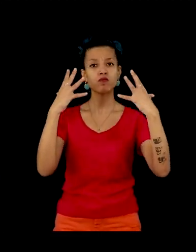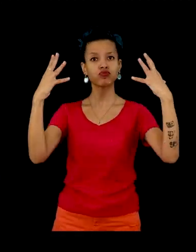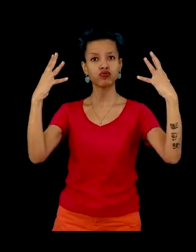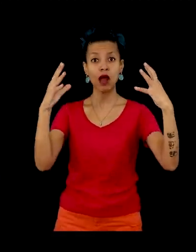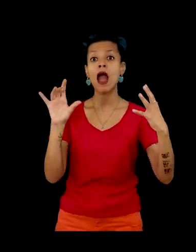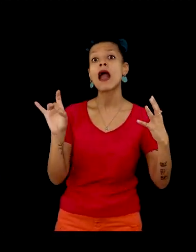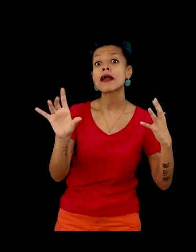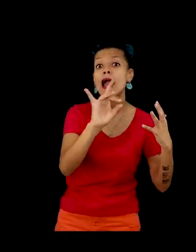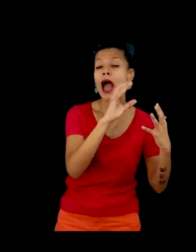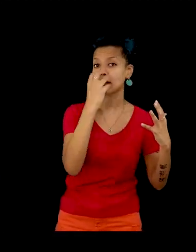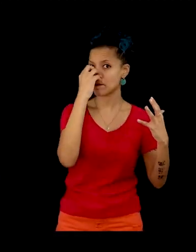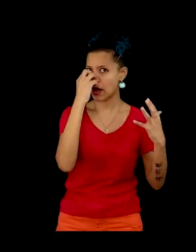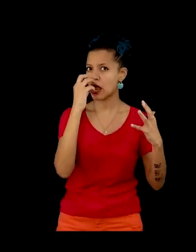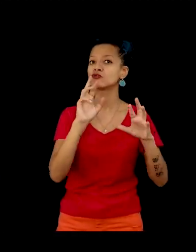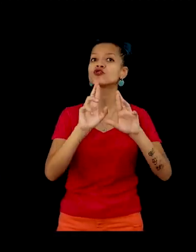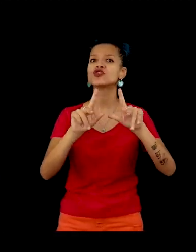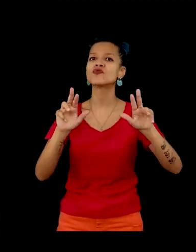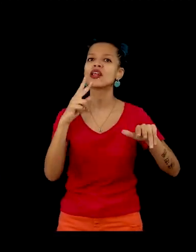maquiagem.